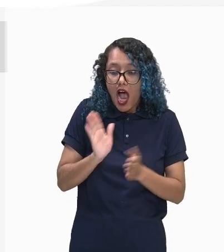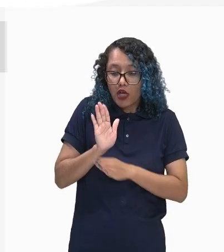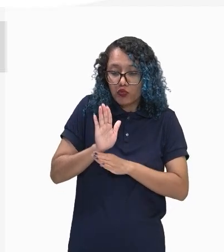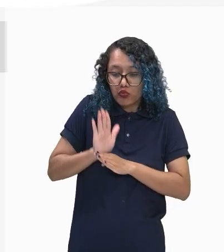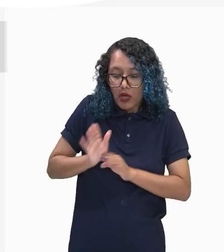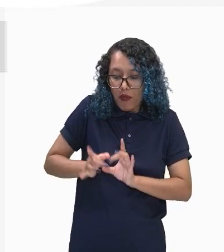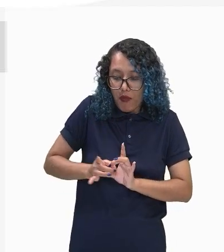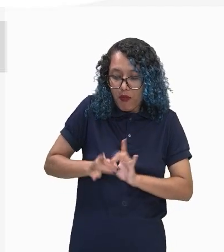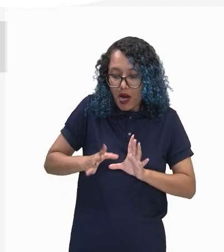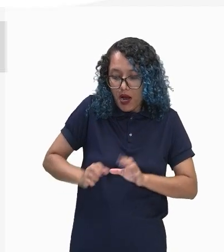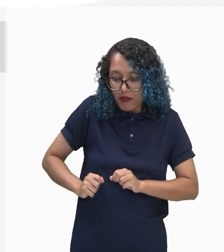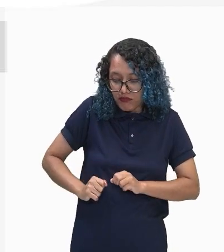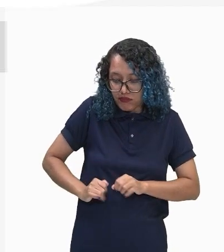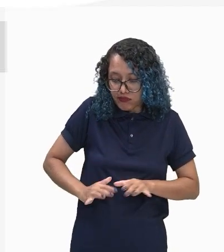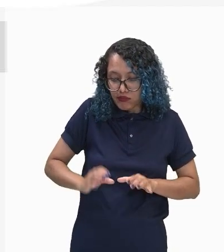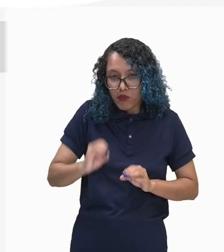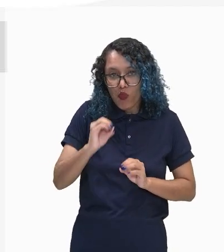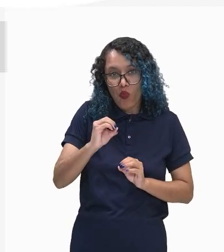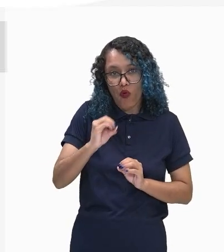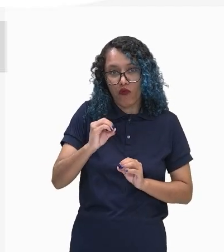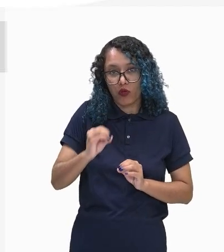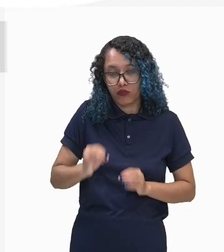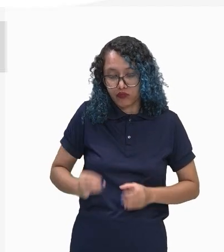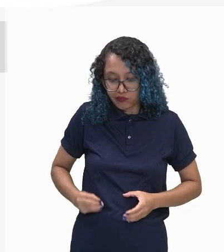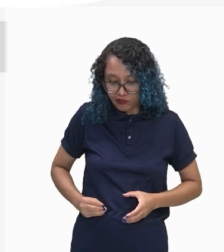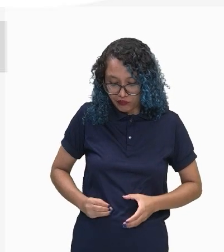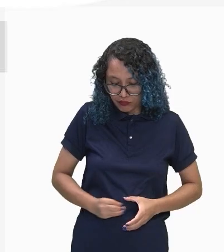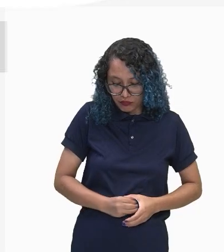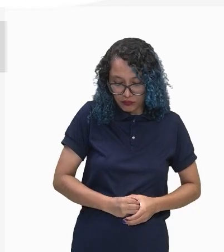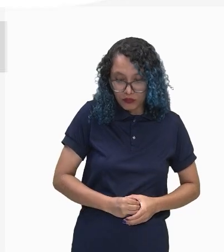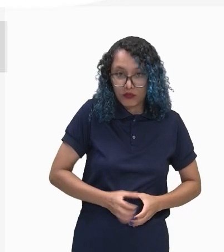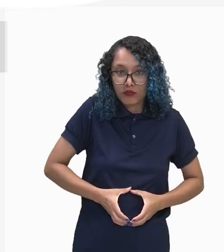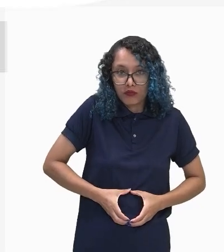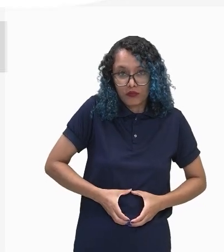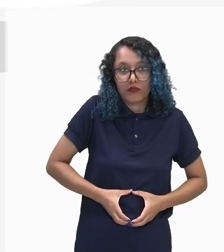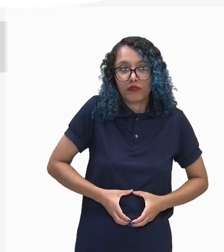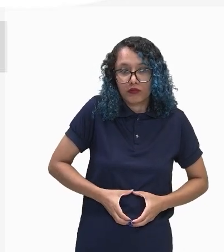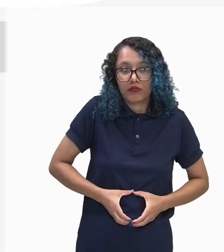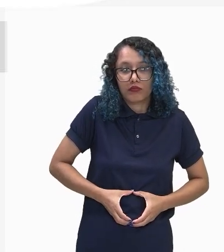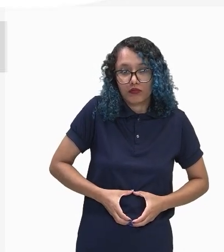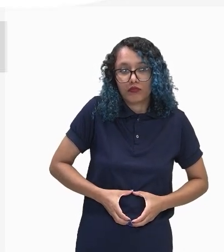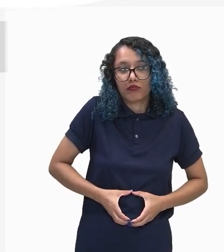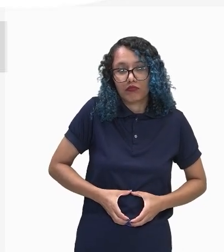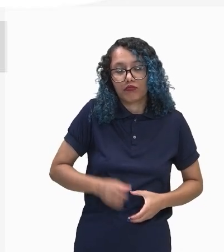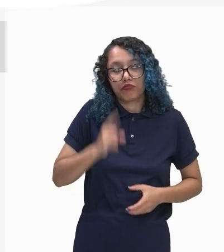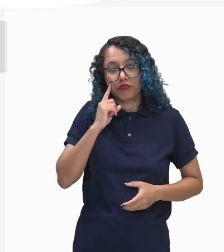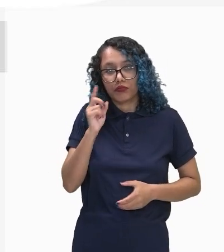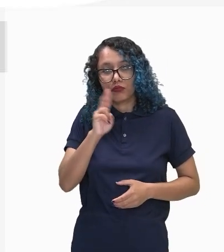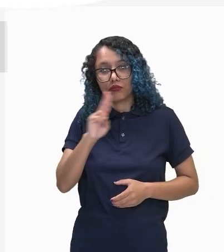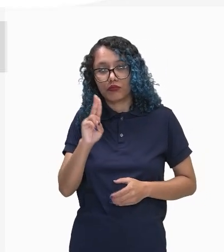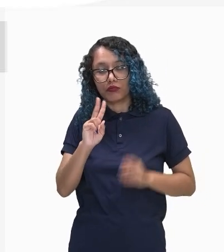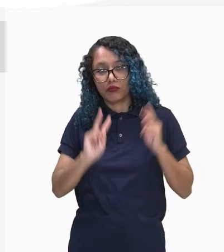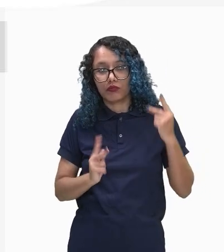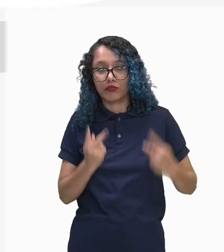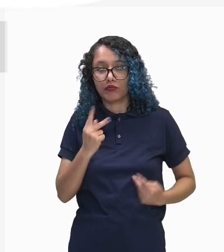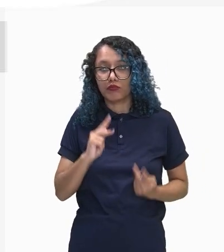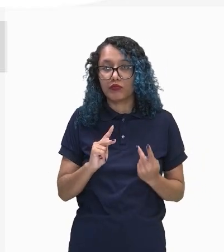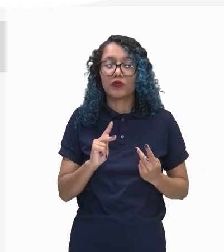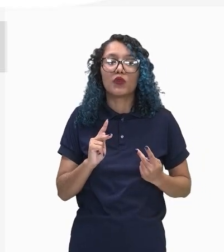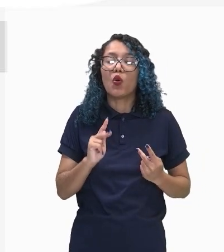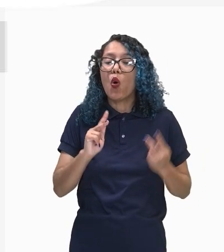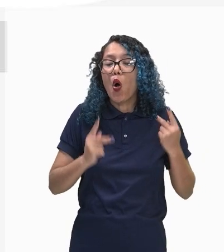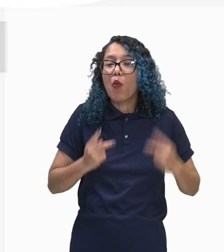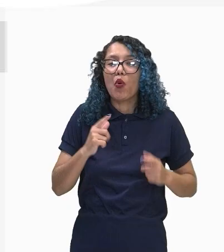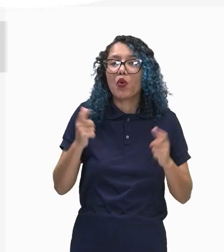tá? Então, primeiro, gente, a gente precisa entender que esses hormônios vão atuar, no caso das meninas, nos ovários, tá?